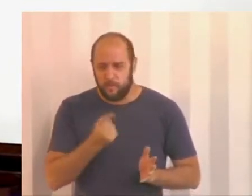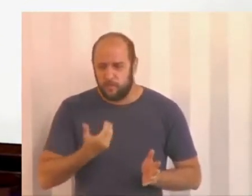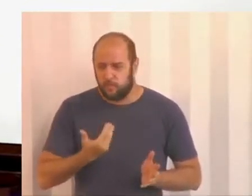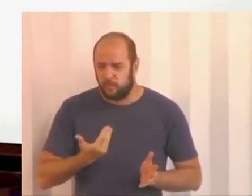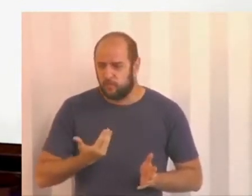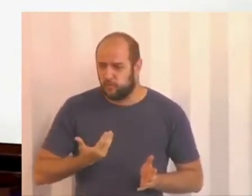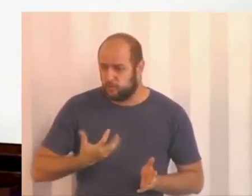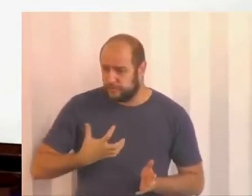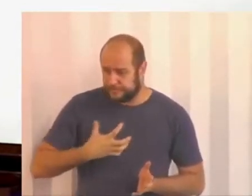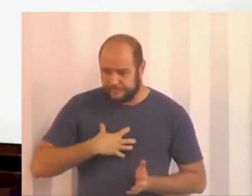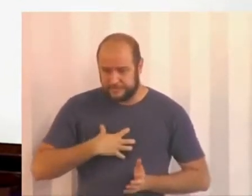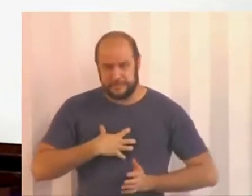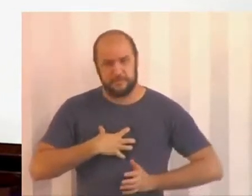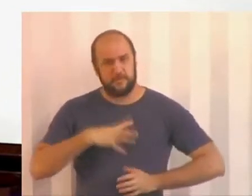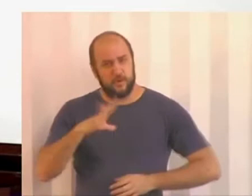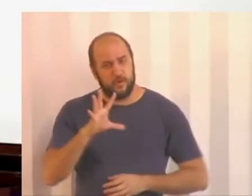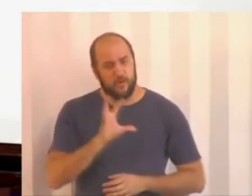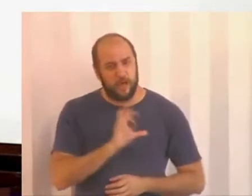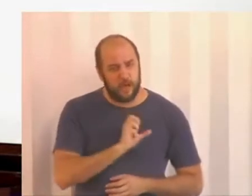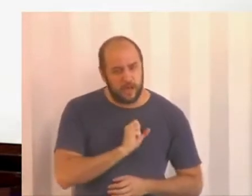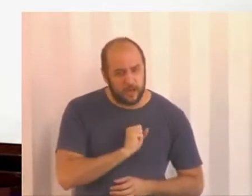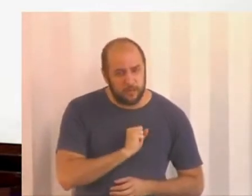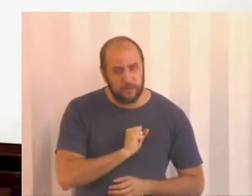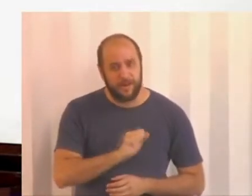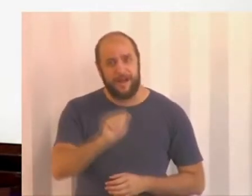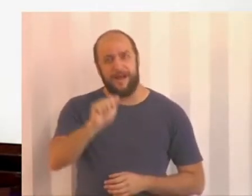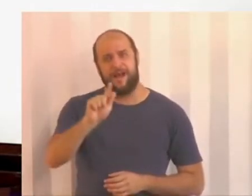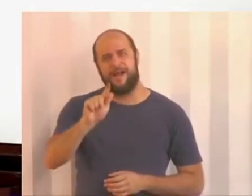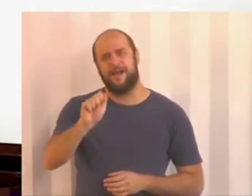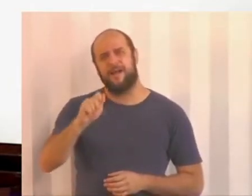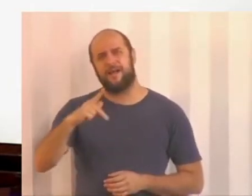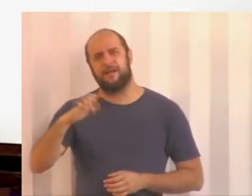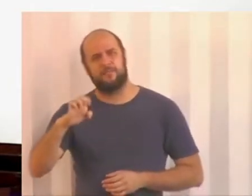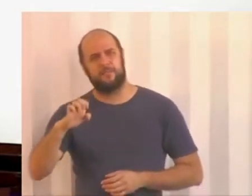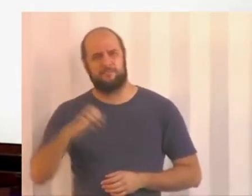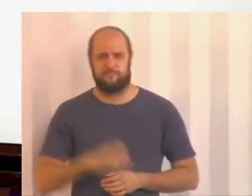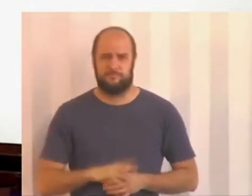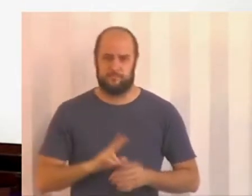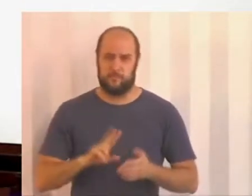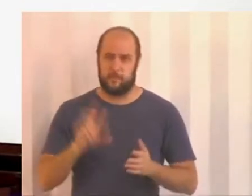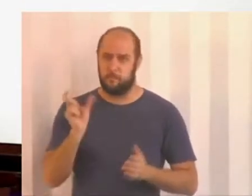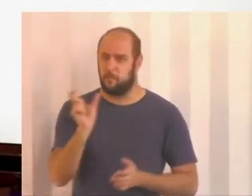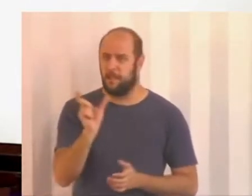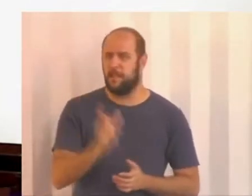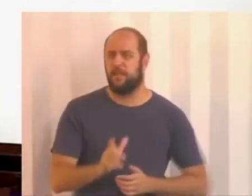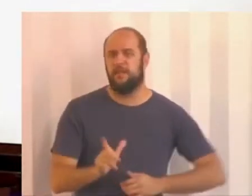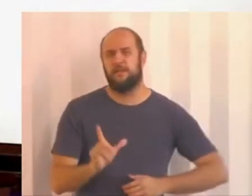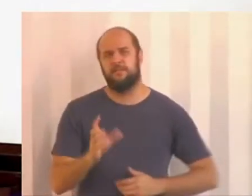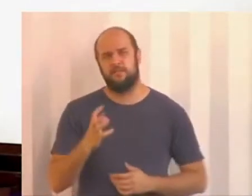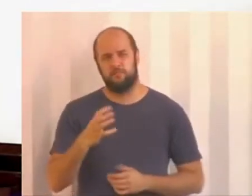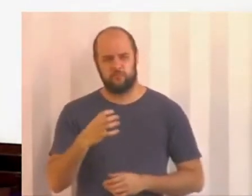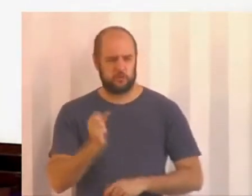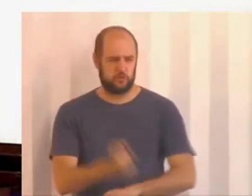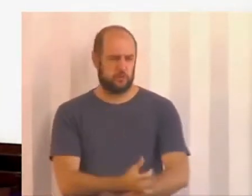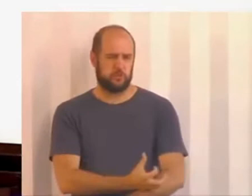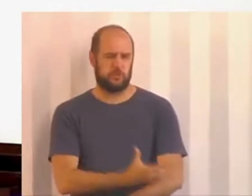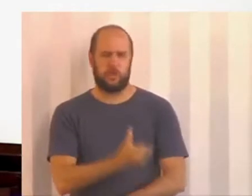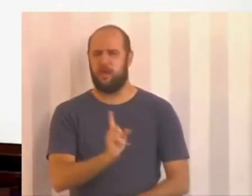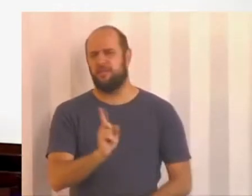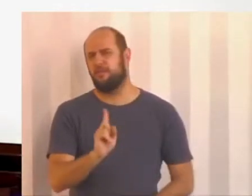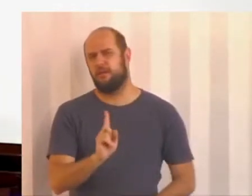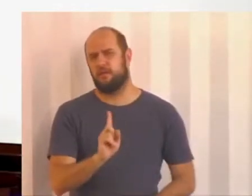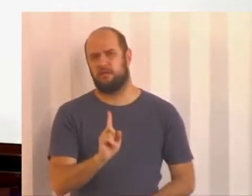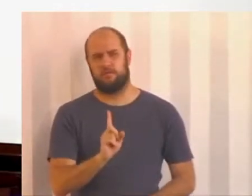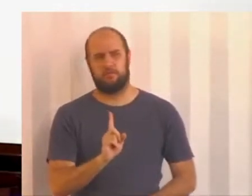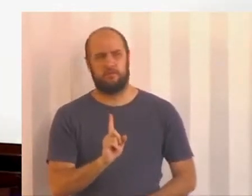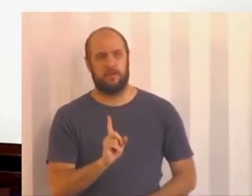nós, conhecido como amor ágape, que é mais do que um sentimento que me faz agir em direção